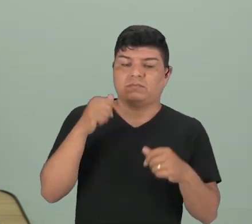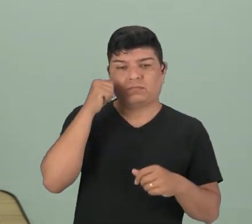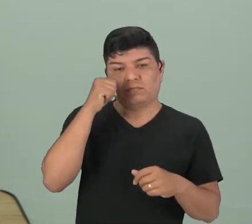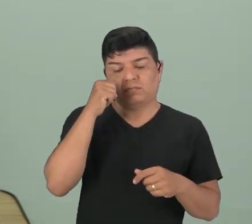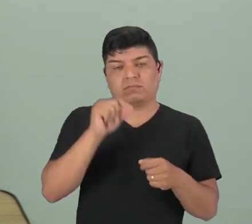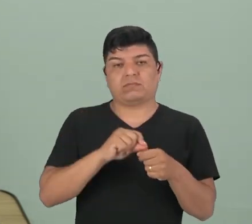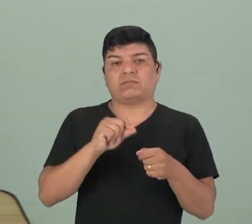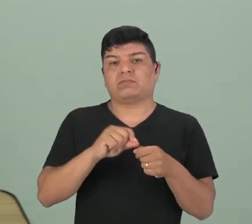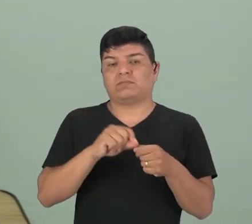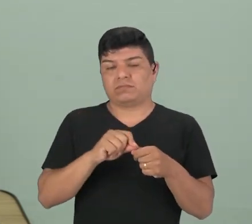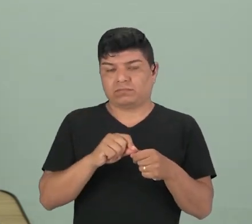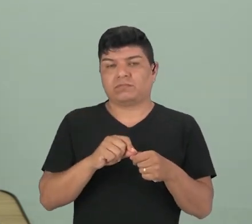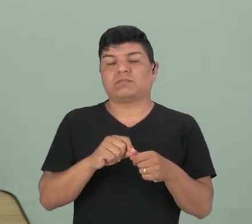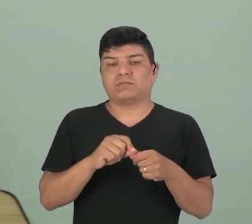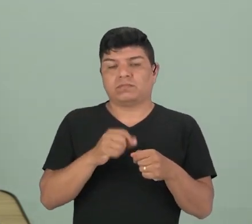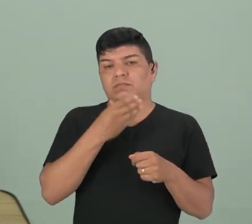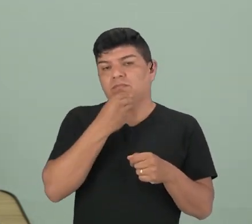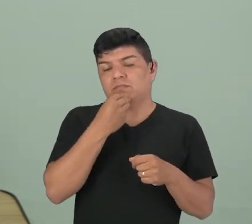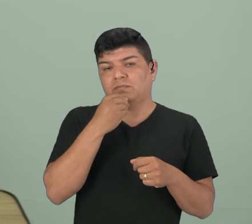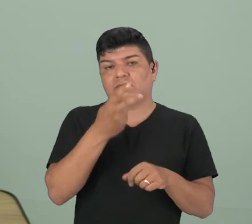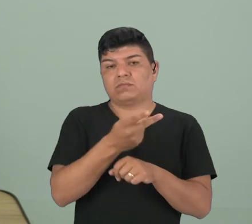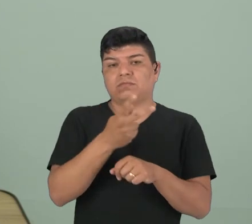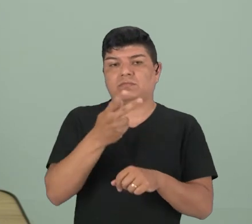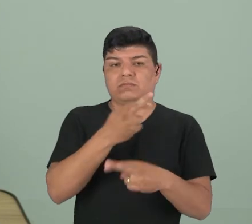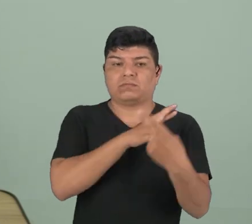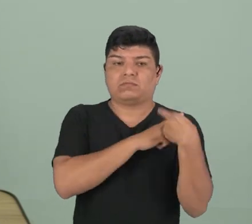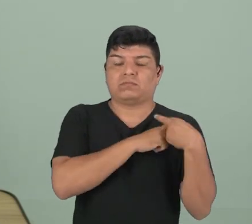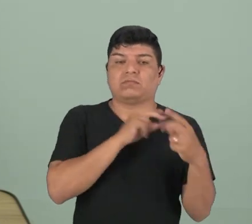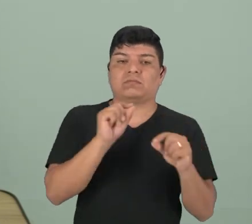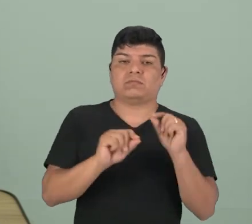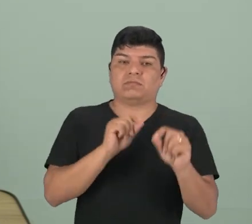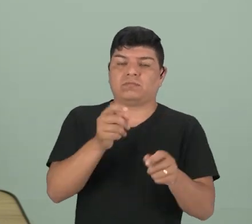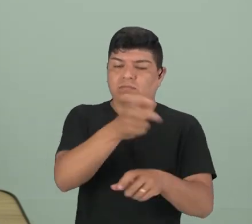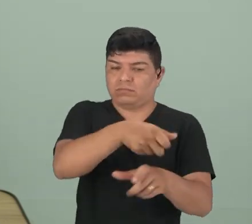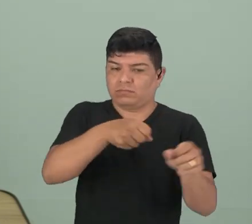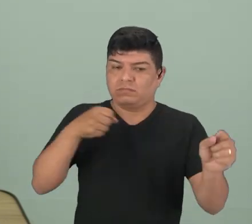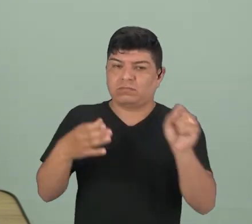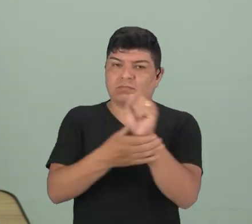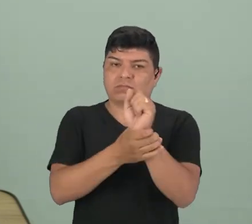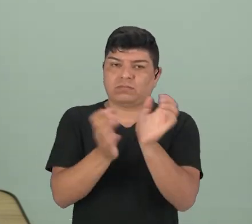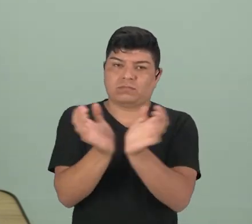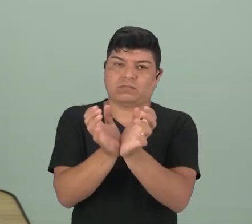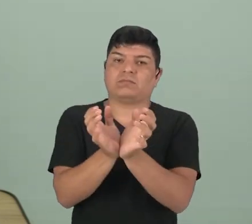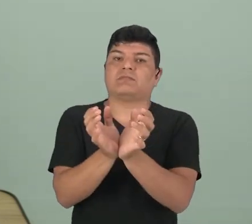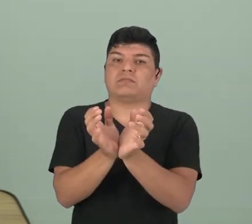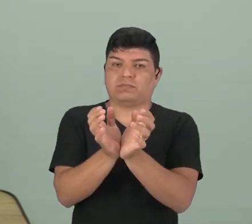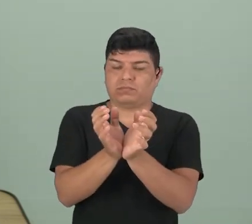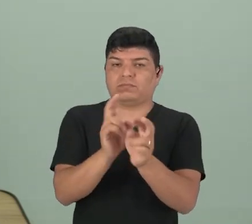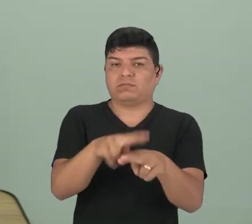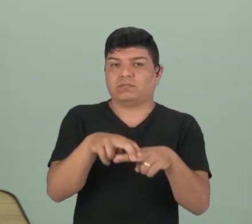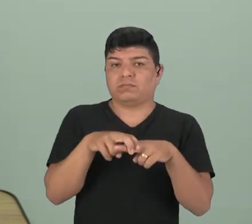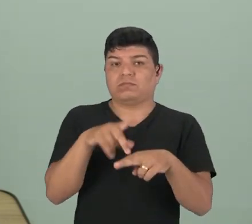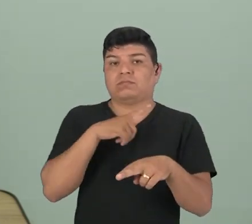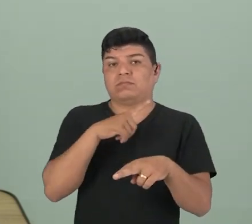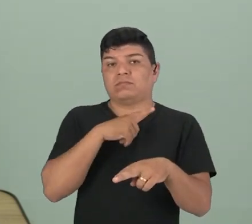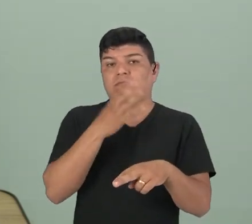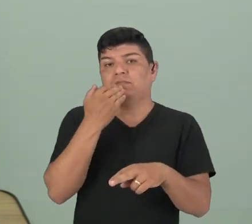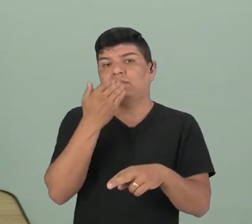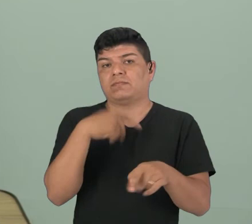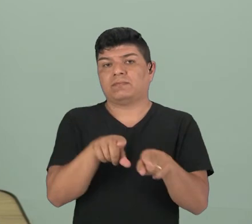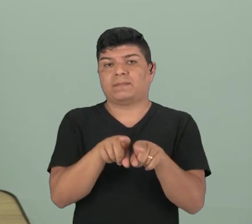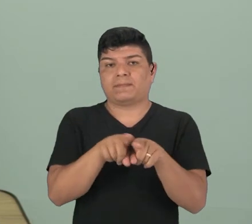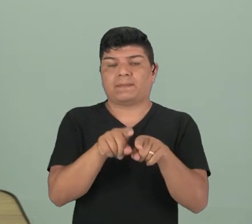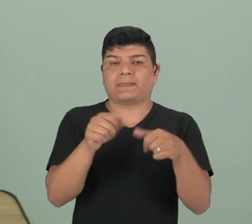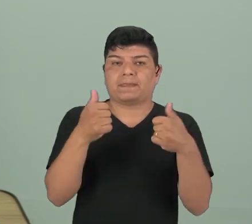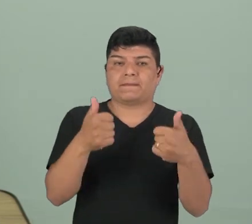mulheres produziam isso. Os homens ficavam mais responsáveis pela caça e a proteção do grupo, né? Obter esses